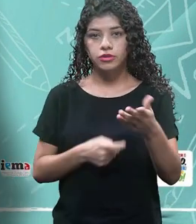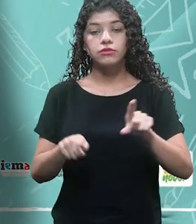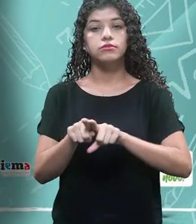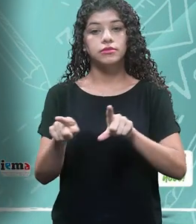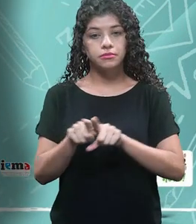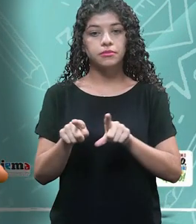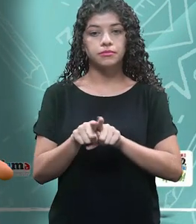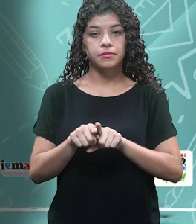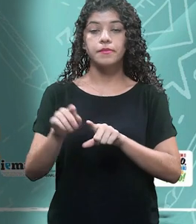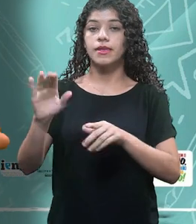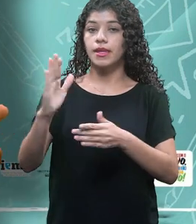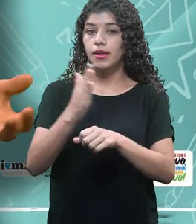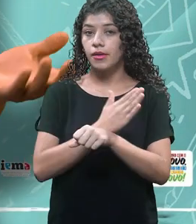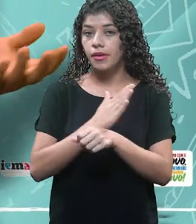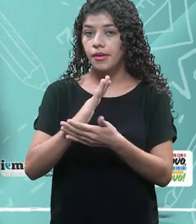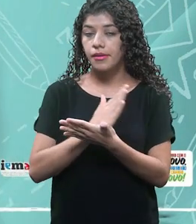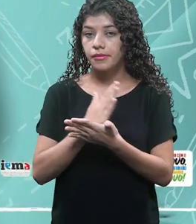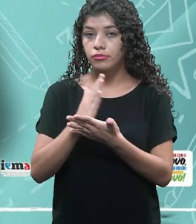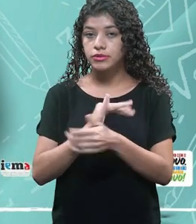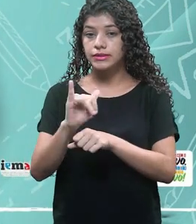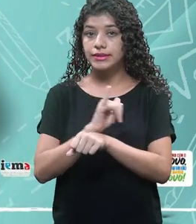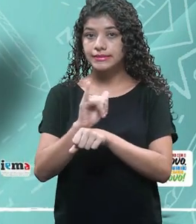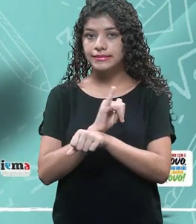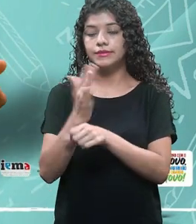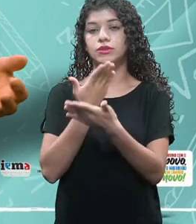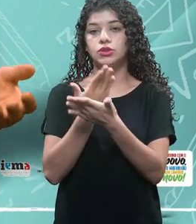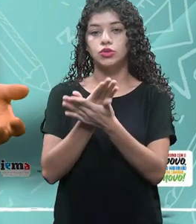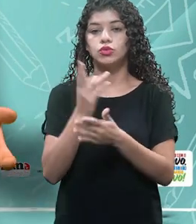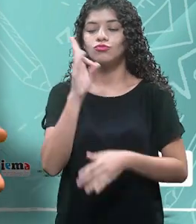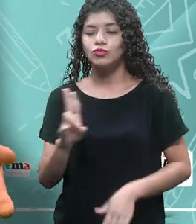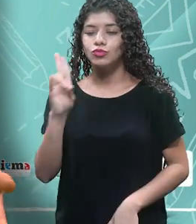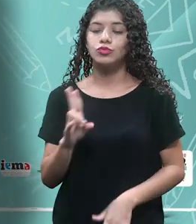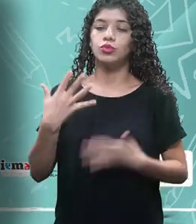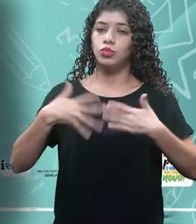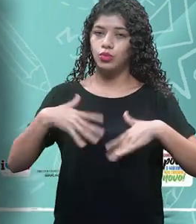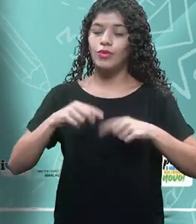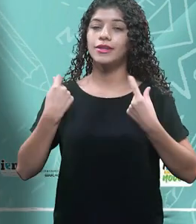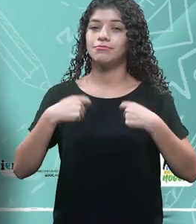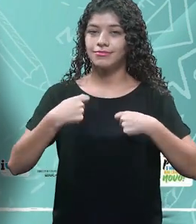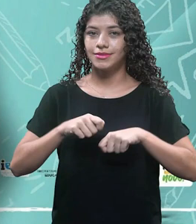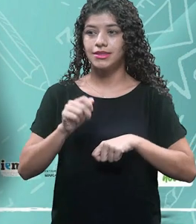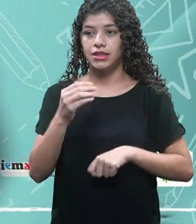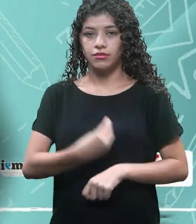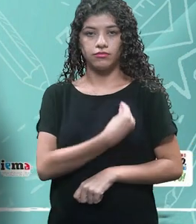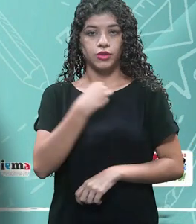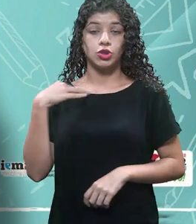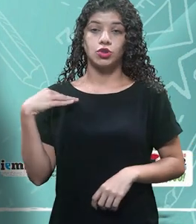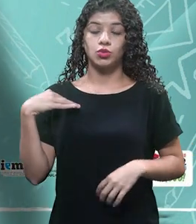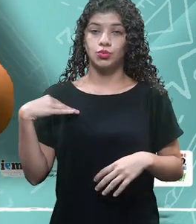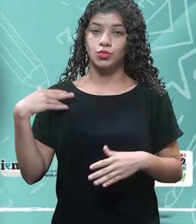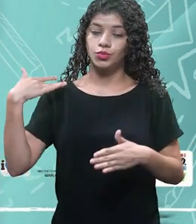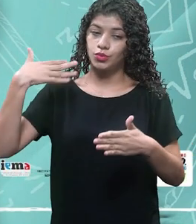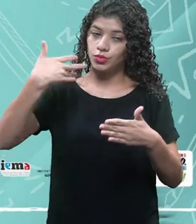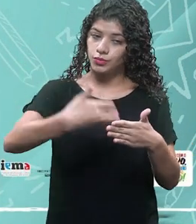uma técnica de estudo né muito utilizada que acho que a gente tem precisa utilizar ela a vida toda Tá